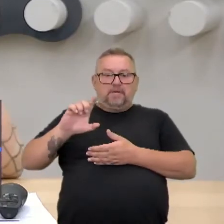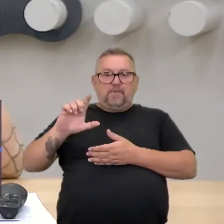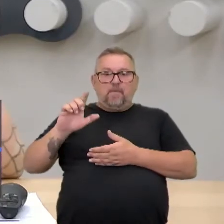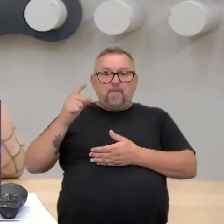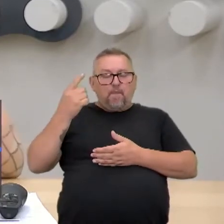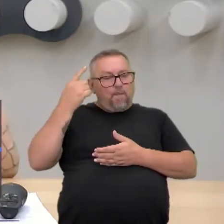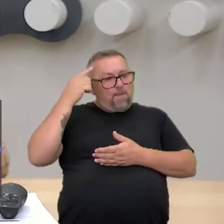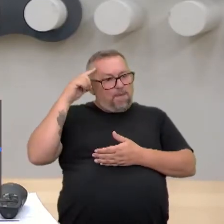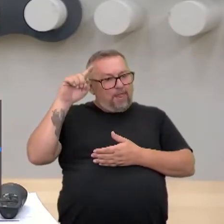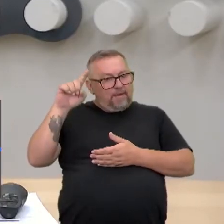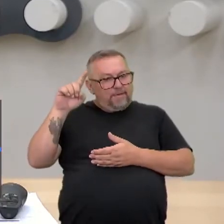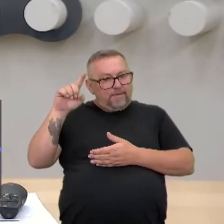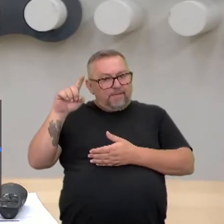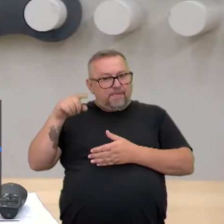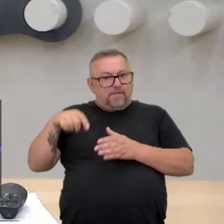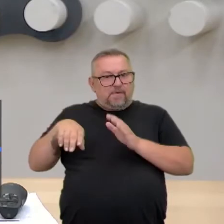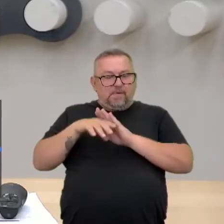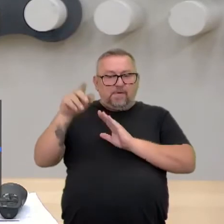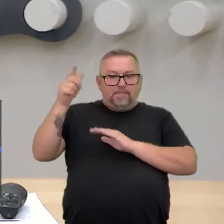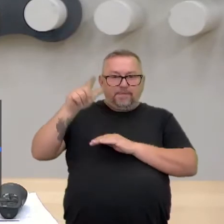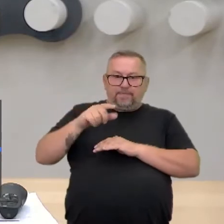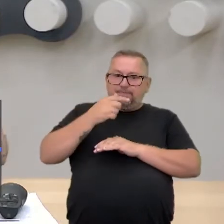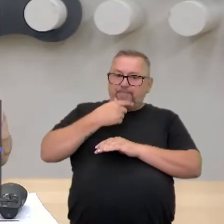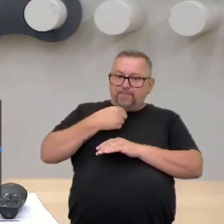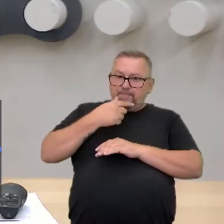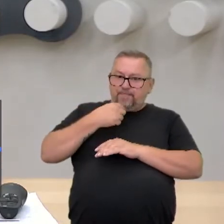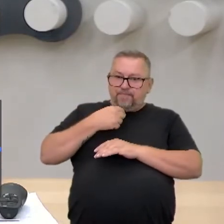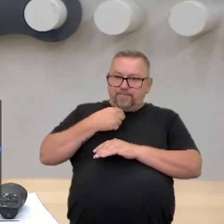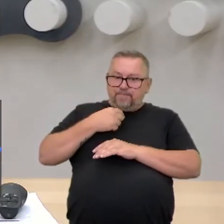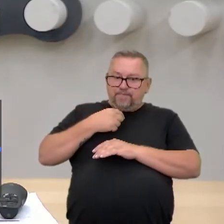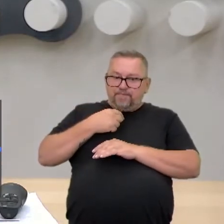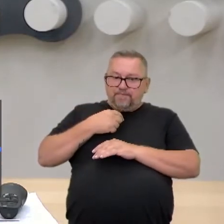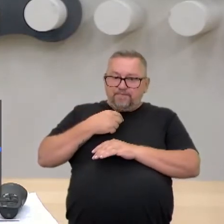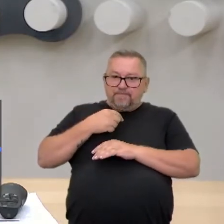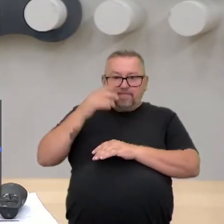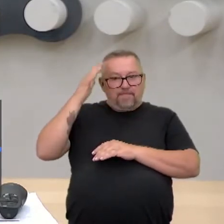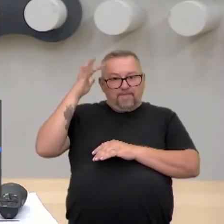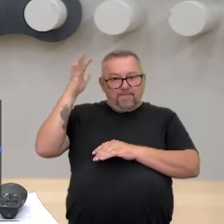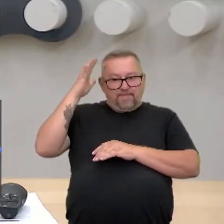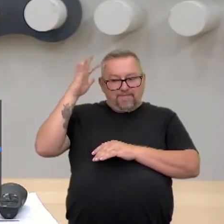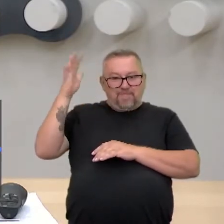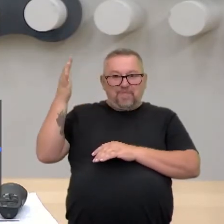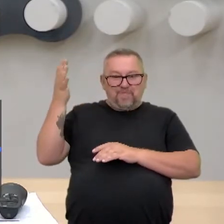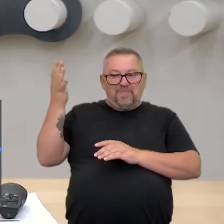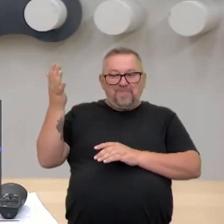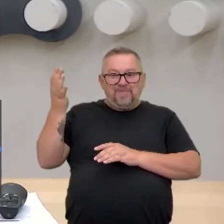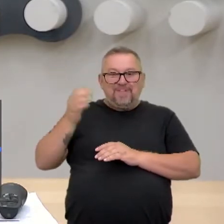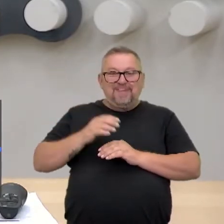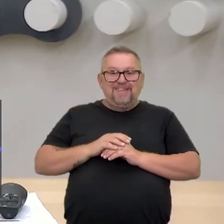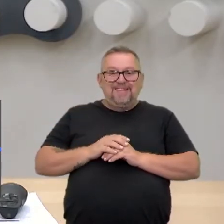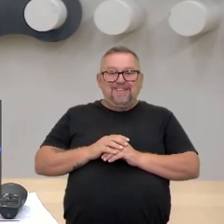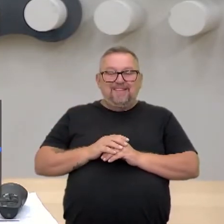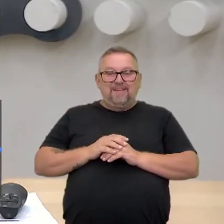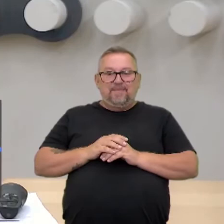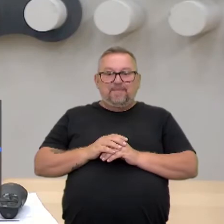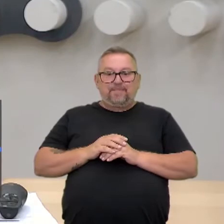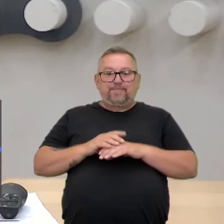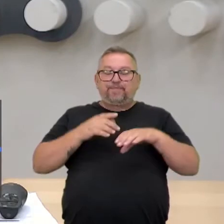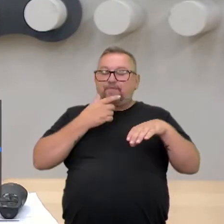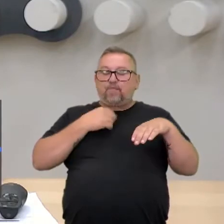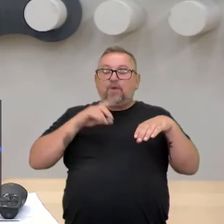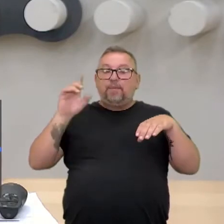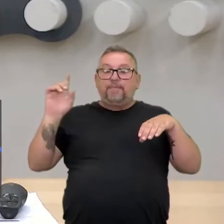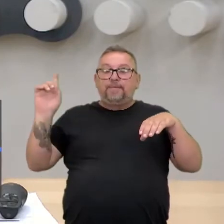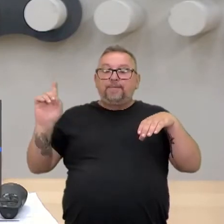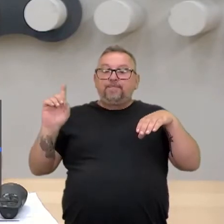que um belo dia aparece um outro homem que a gente entende que é o filósofo pelou pelo mito né que Platão